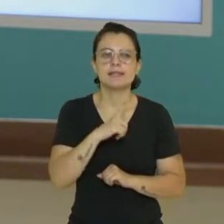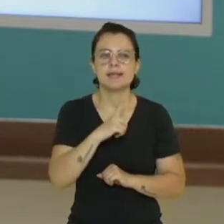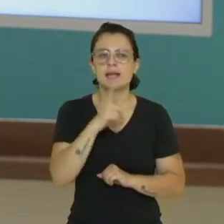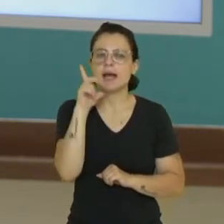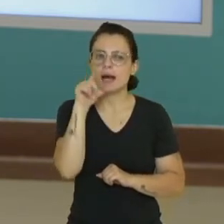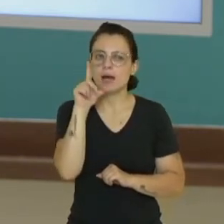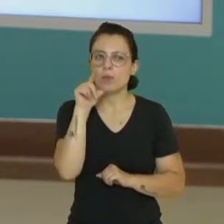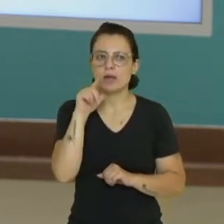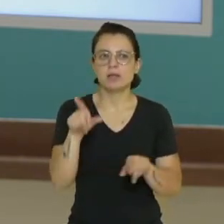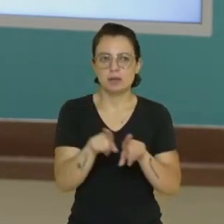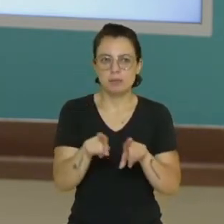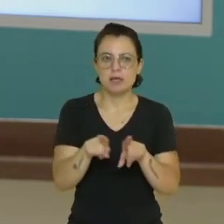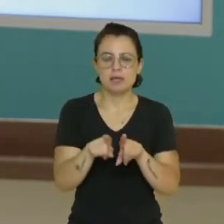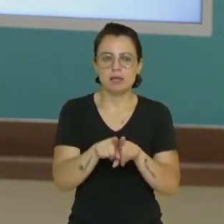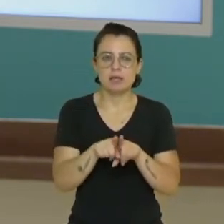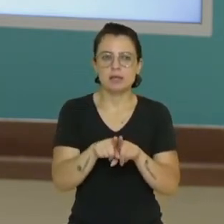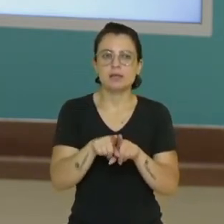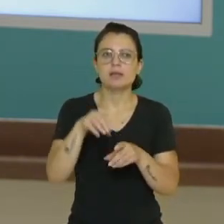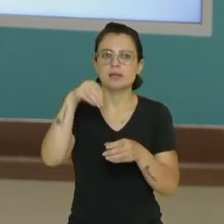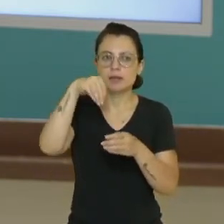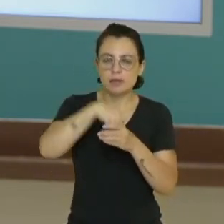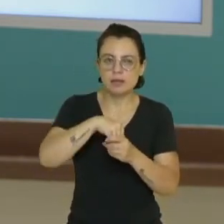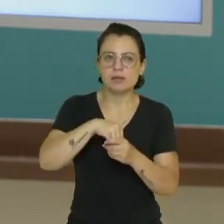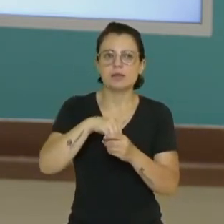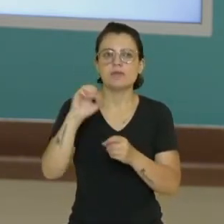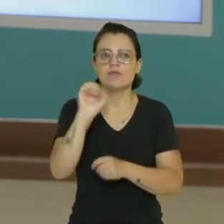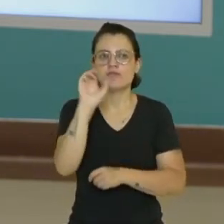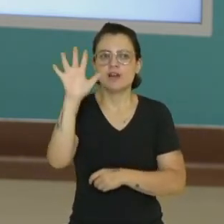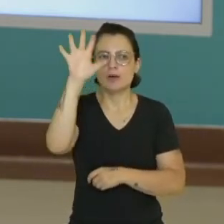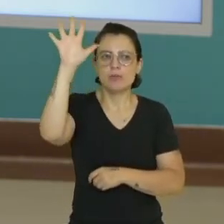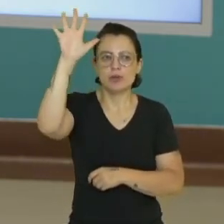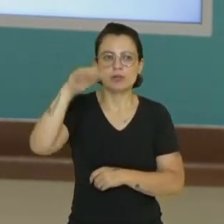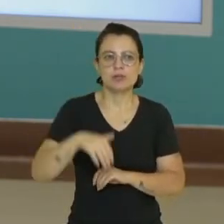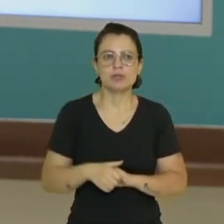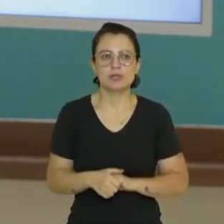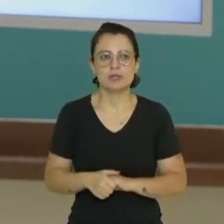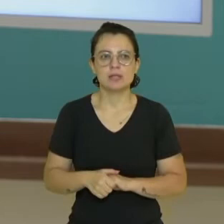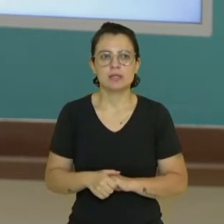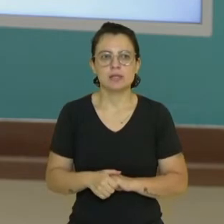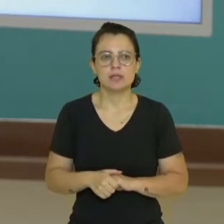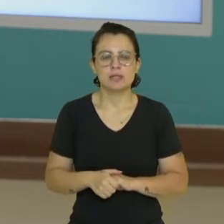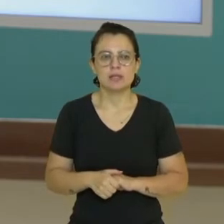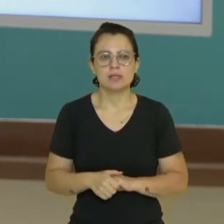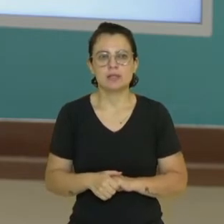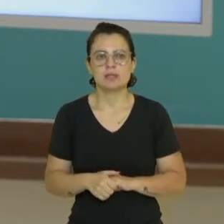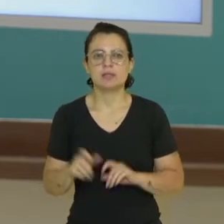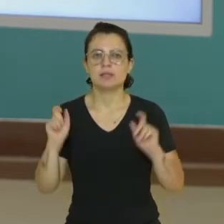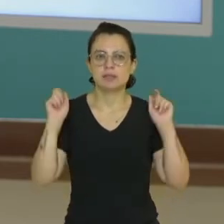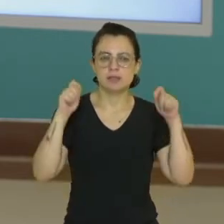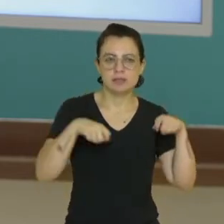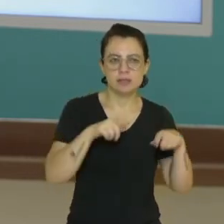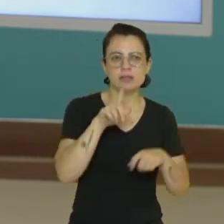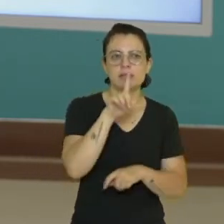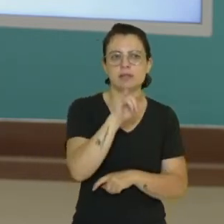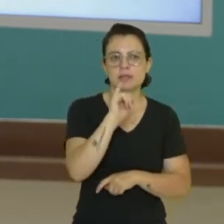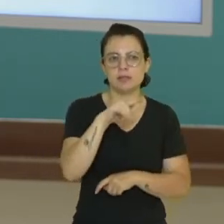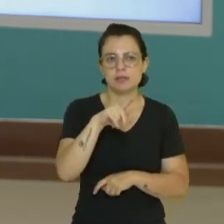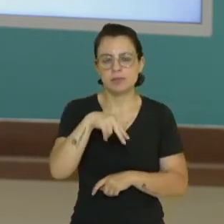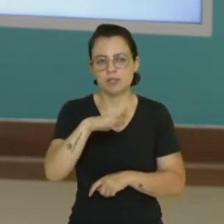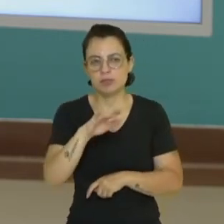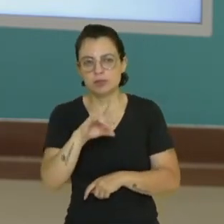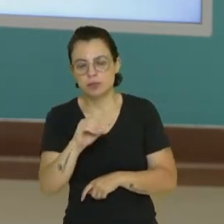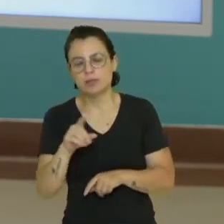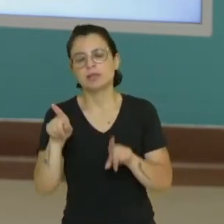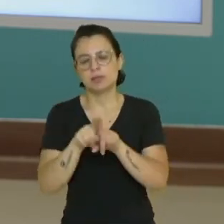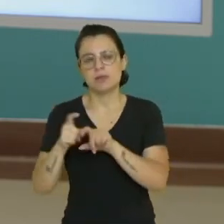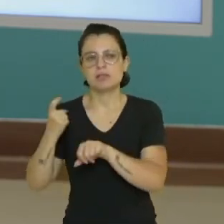possui água, no estado de vapor, no estado gasoso. Pode estar também no estado líquido